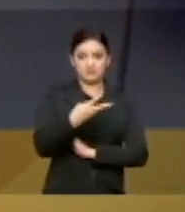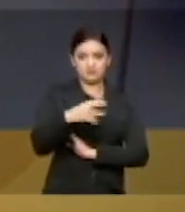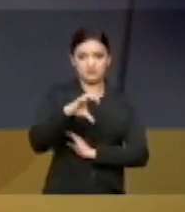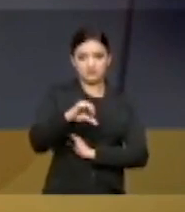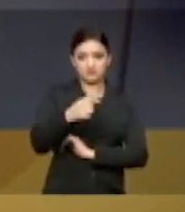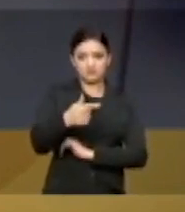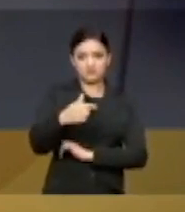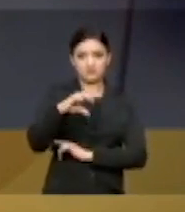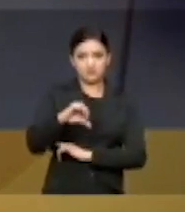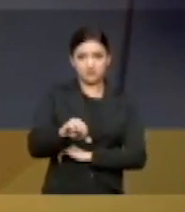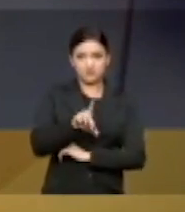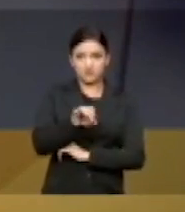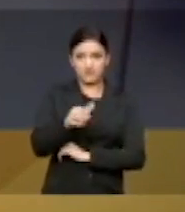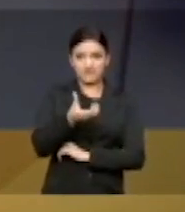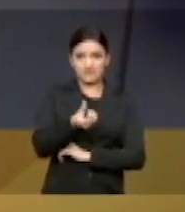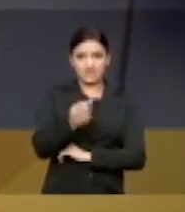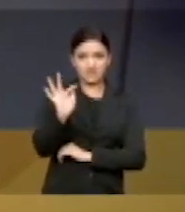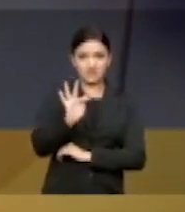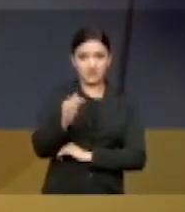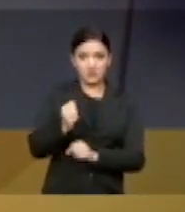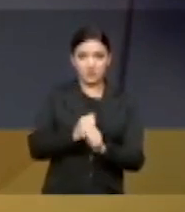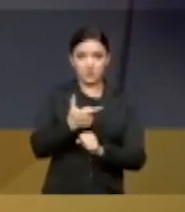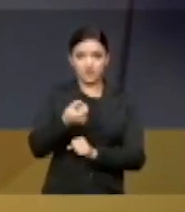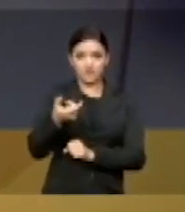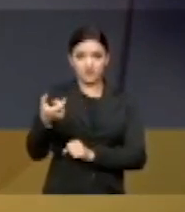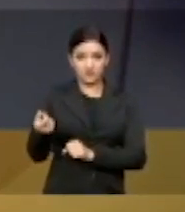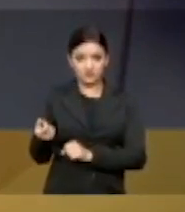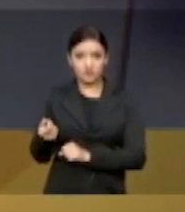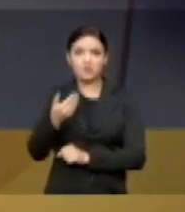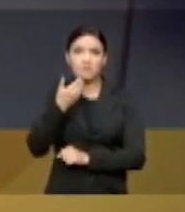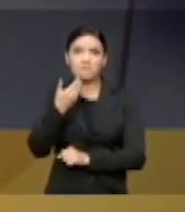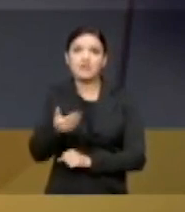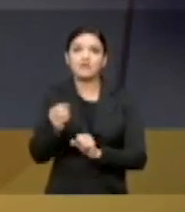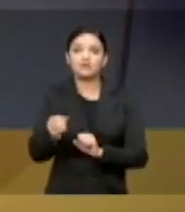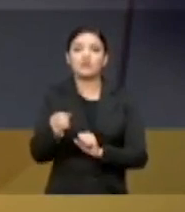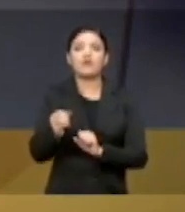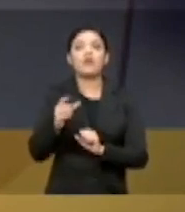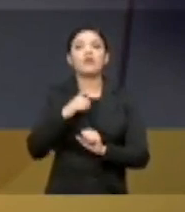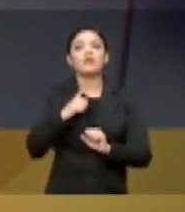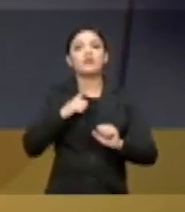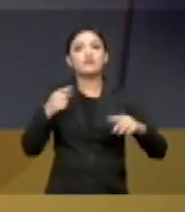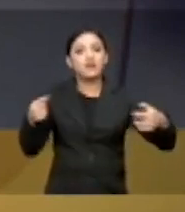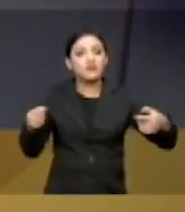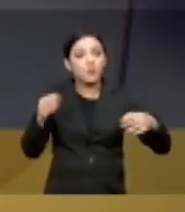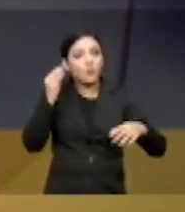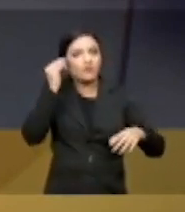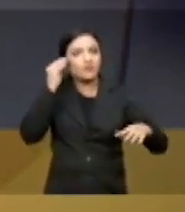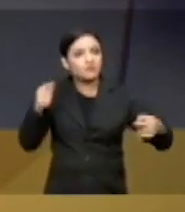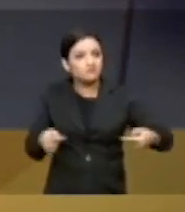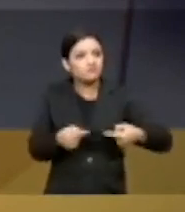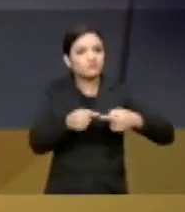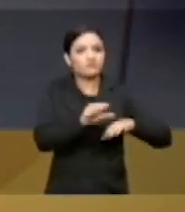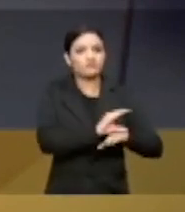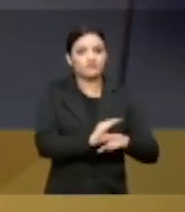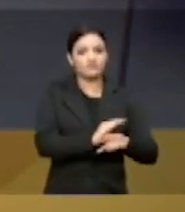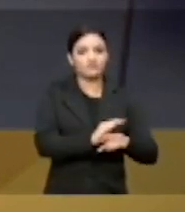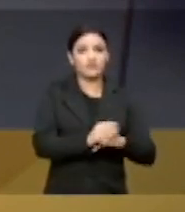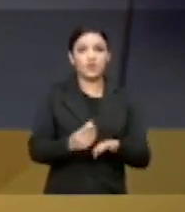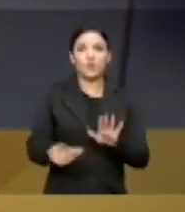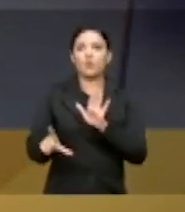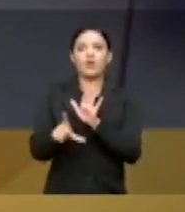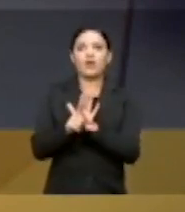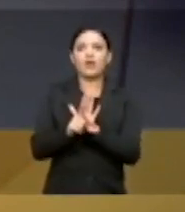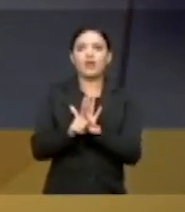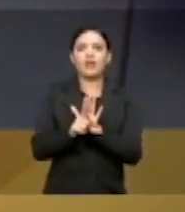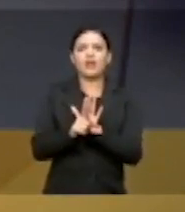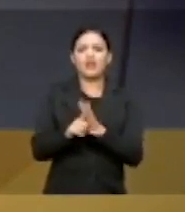de 6 de fevereiro de 2020. Aliás, uma lei que morre em 15 dias. Em